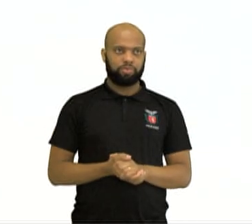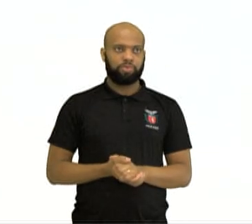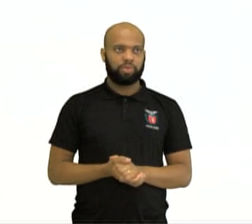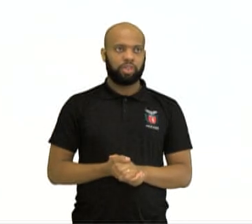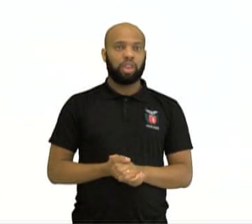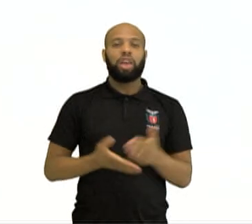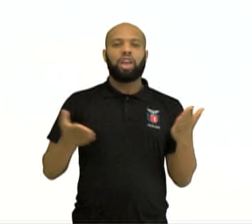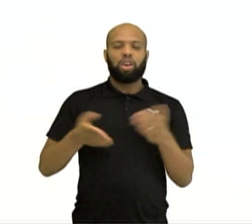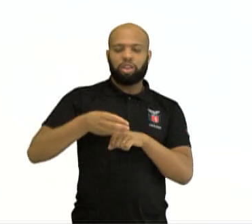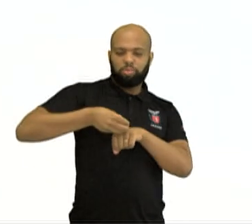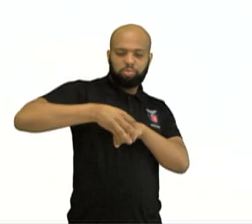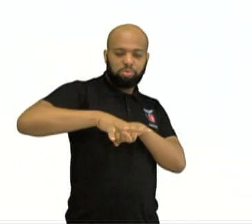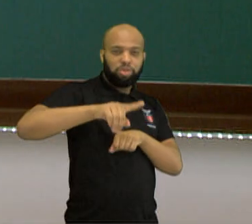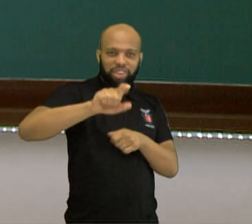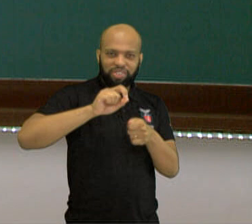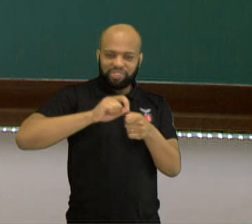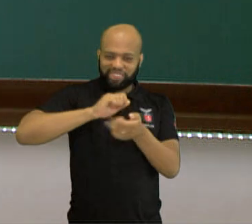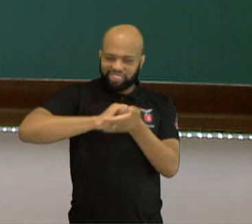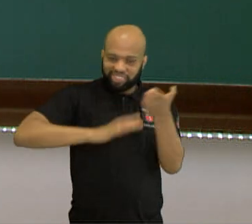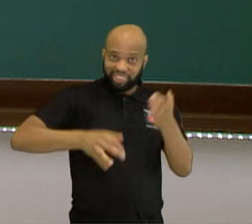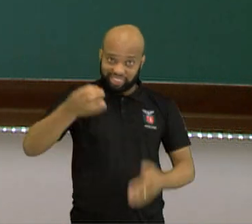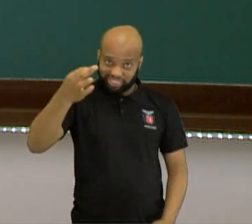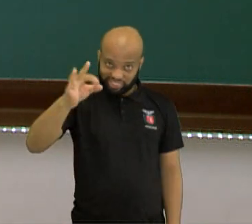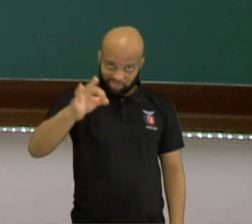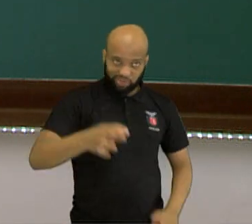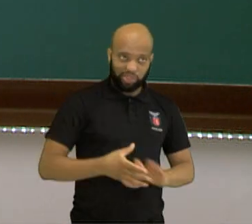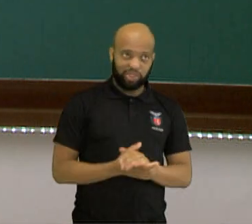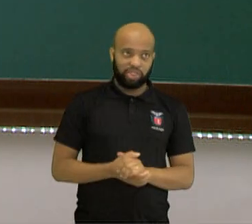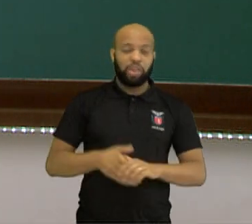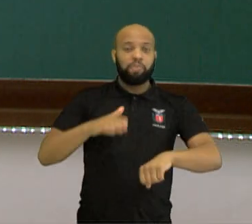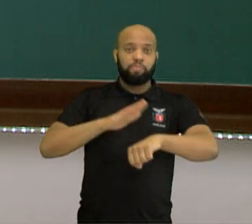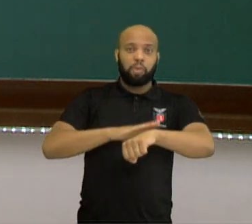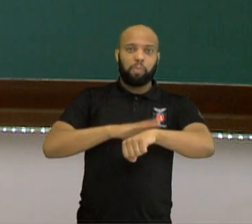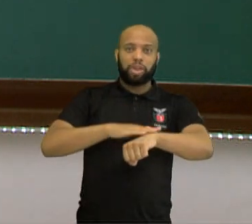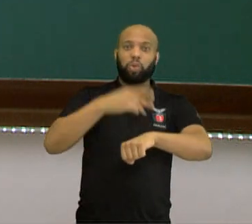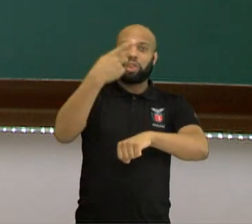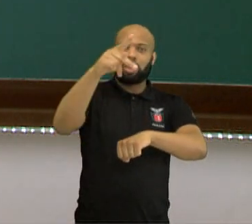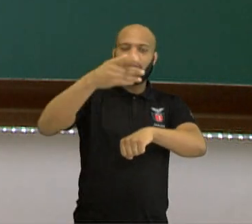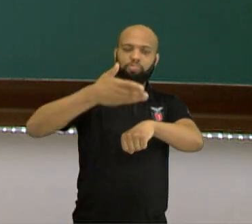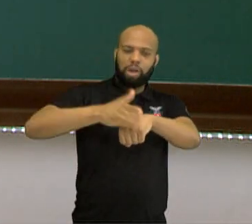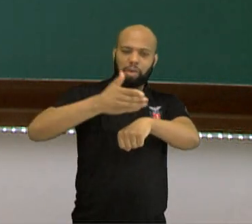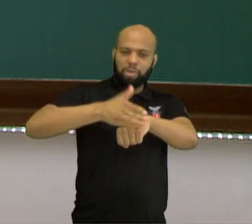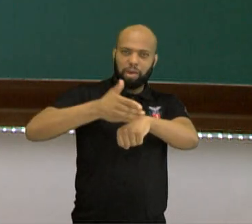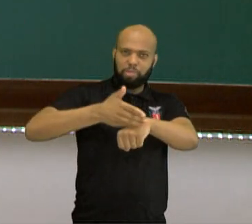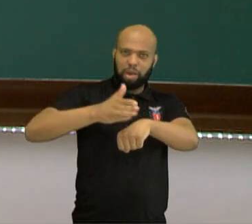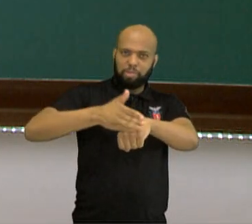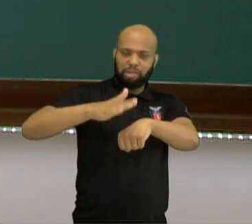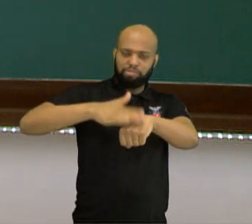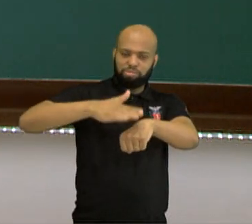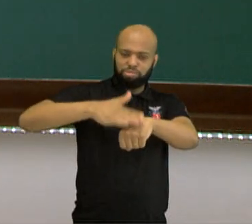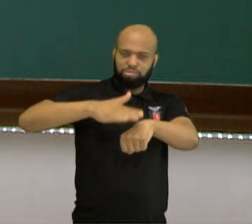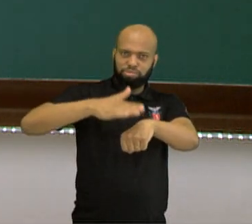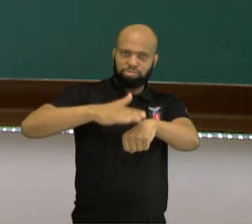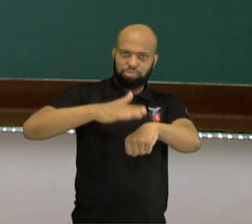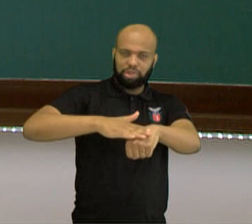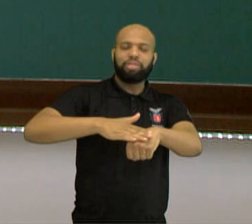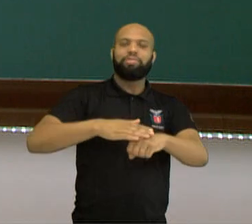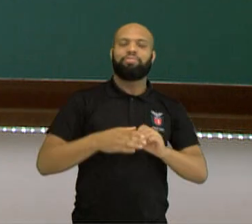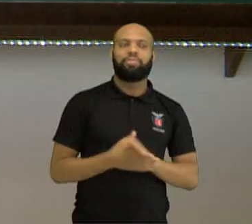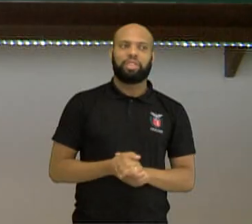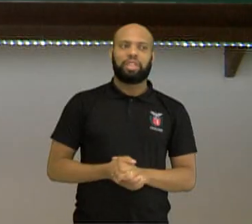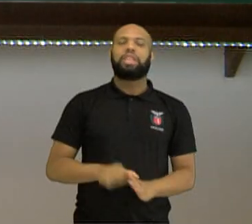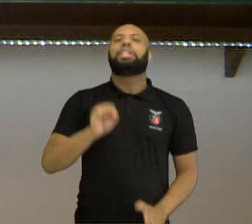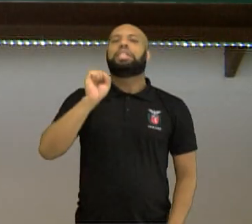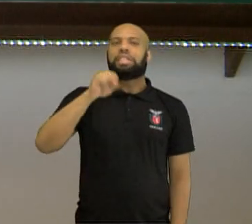Nós temos uma sugestão de atividade. Chegou a sua vez de fazer um microconto. Sim,